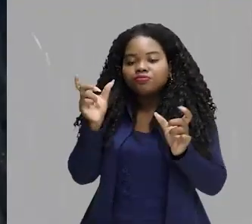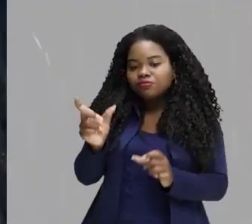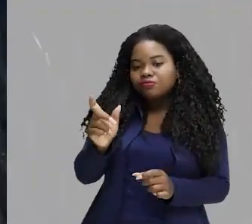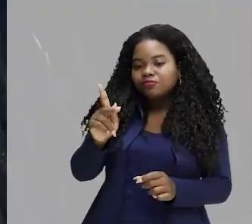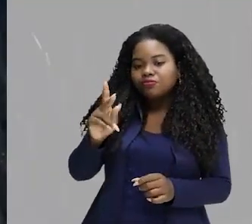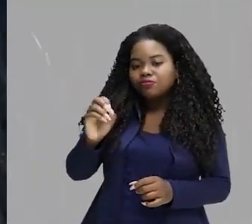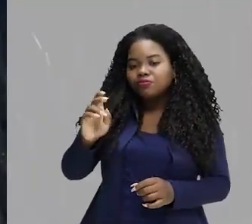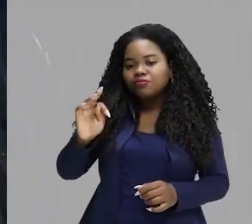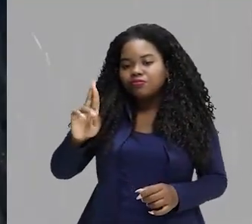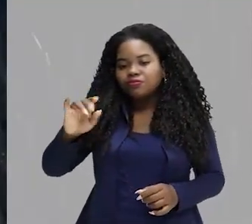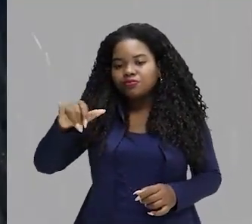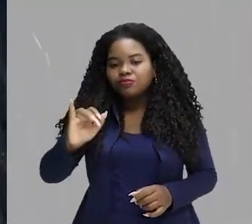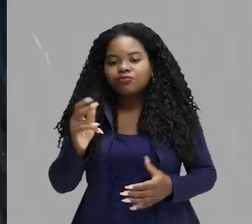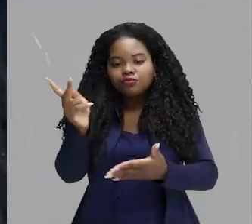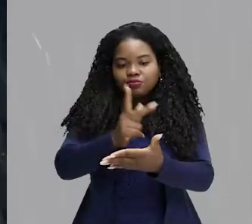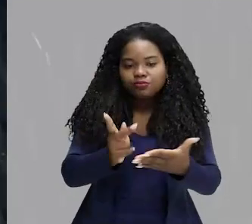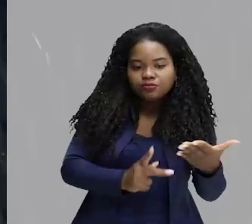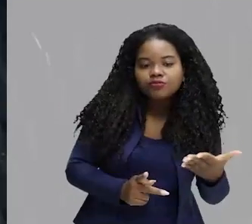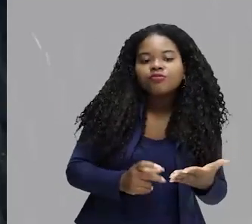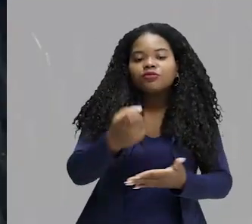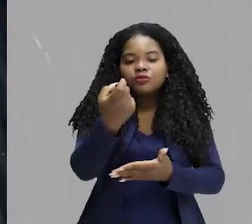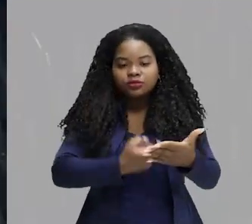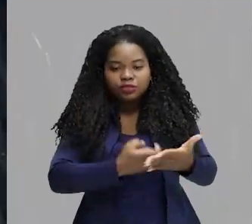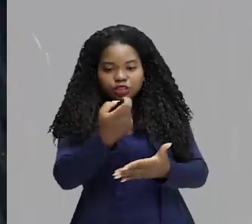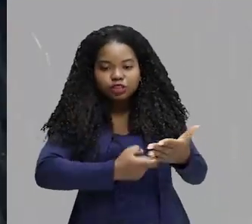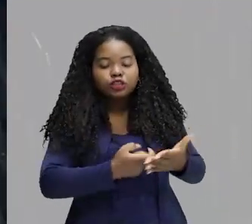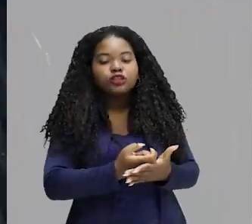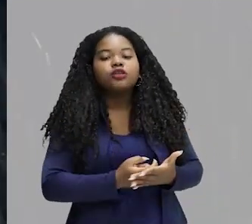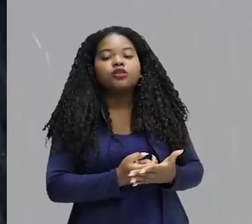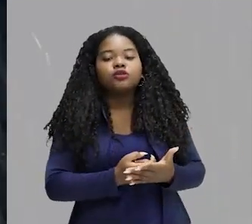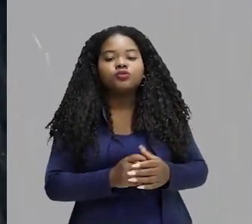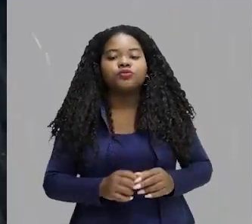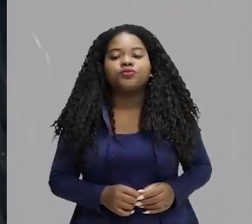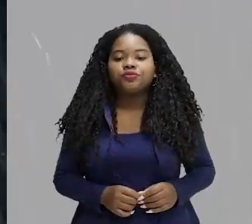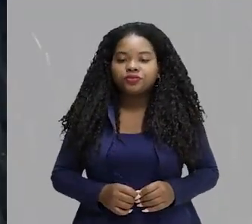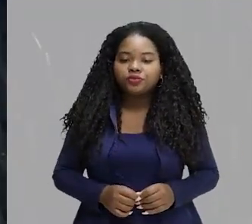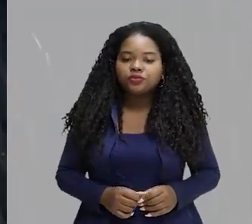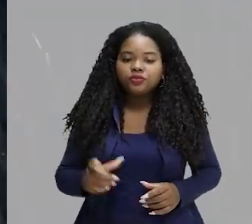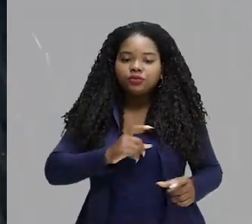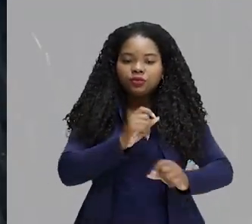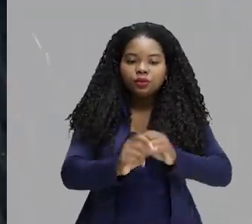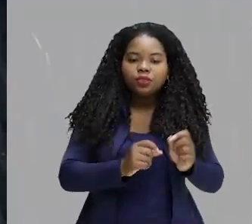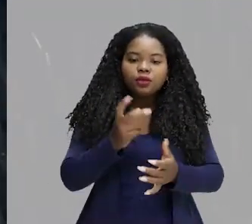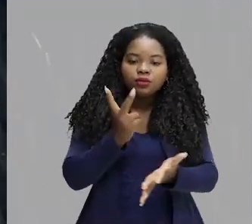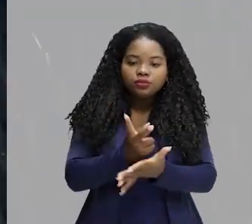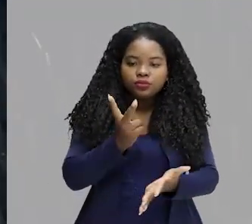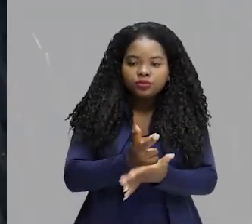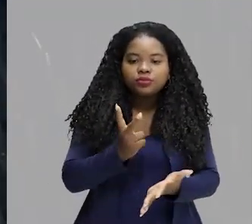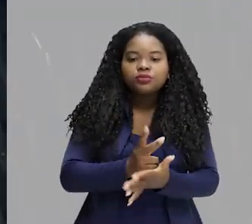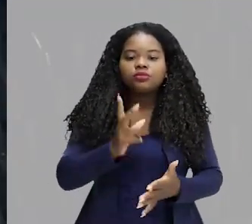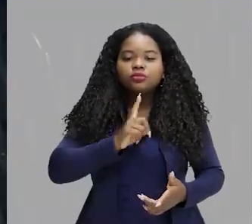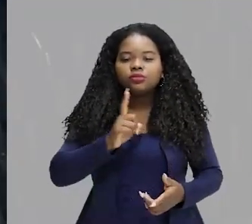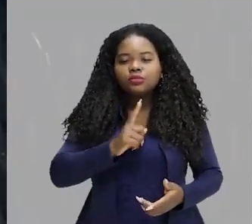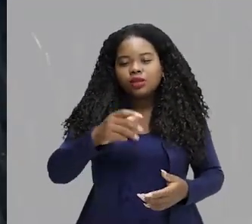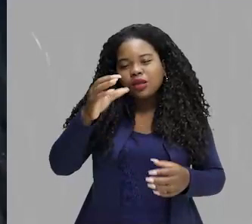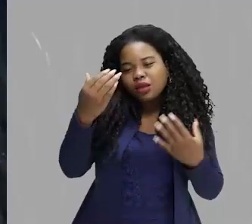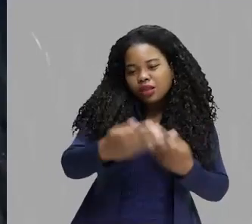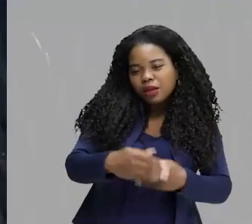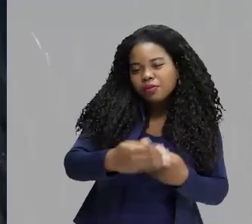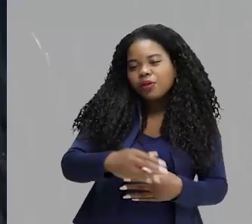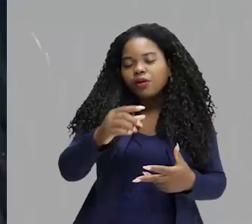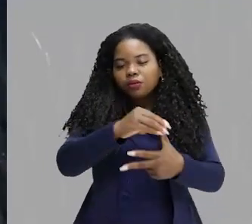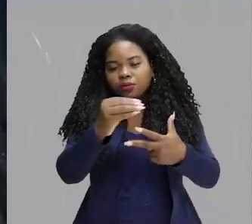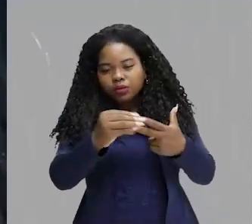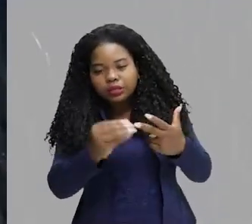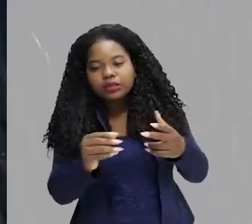leitura de textos subjetivos, considerando que esses textos são elementos frequentes nas provas de língua inglesa, como o Enem e